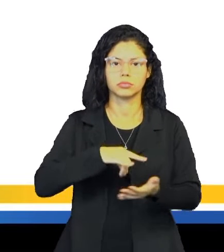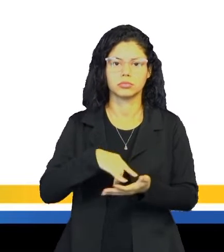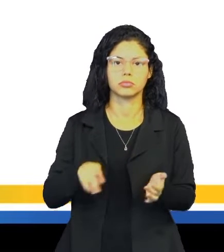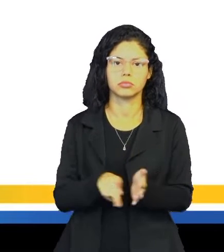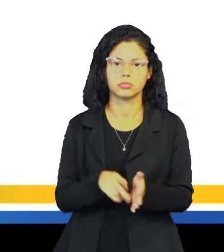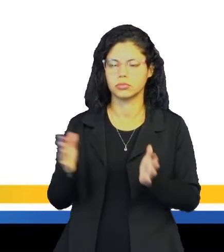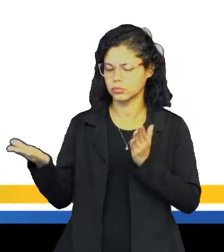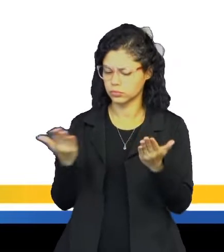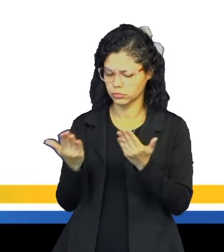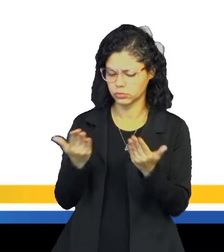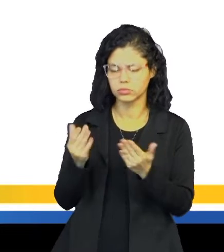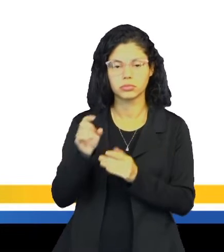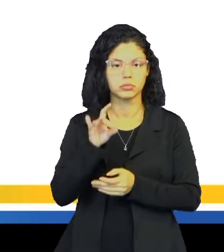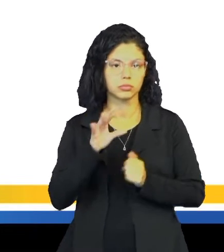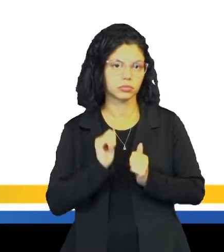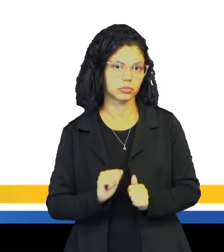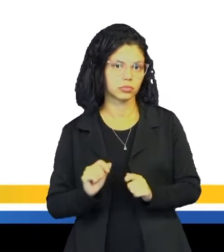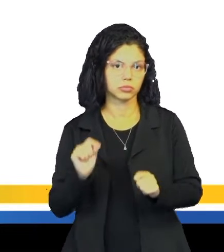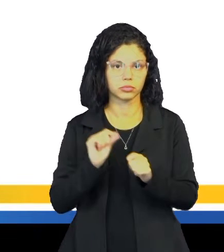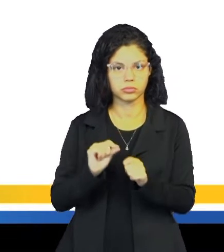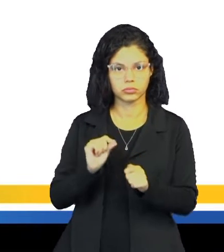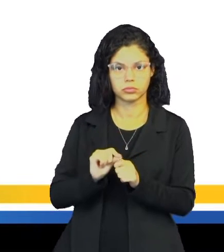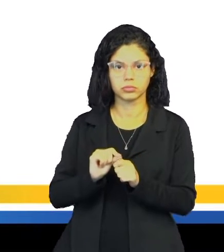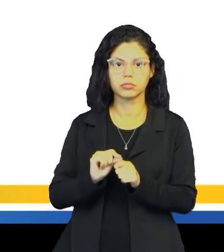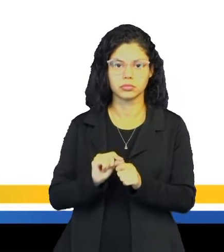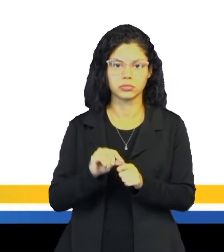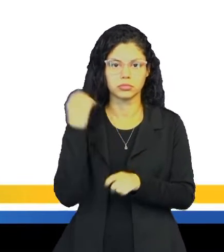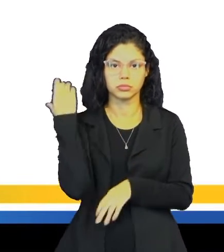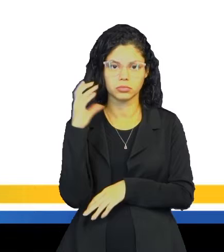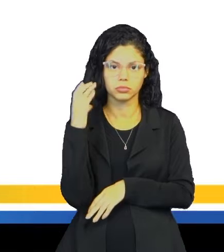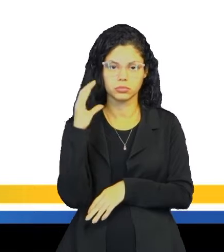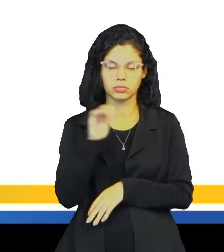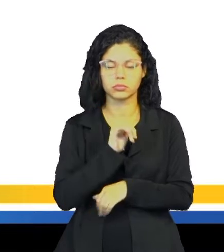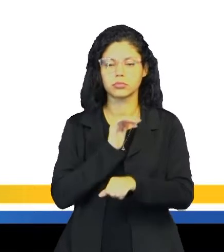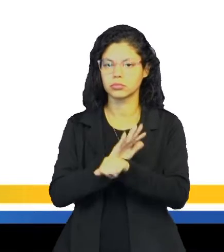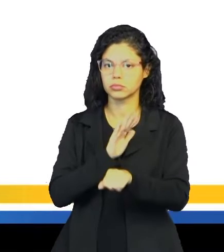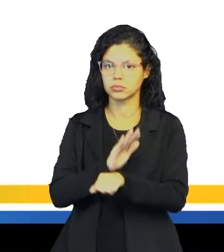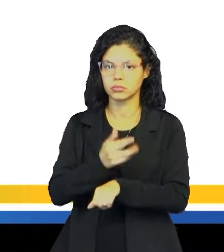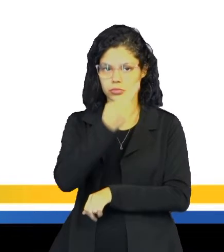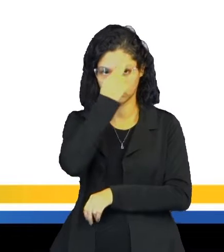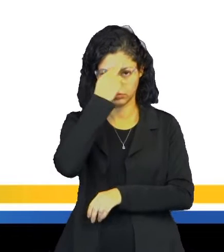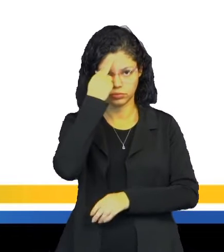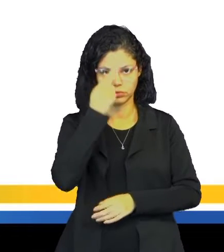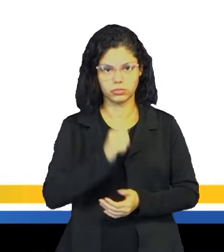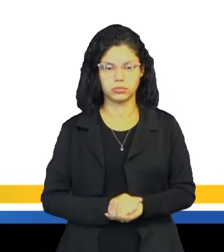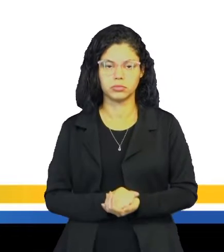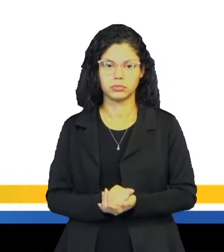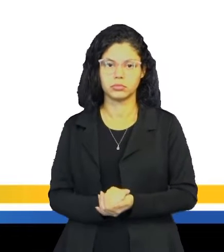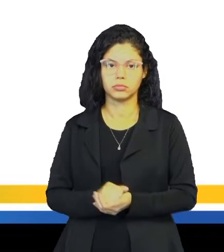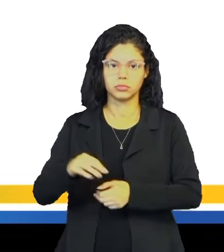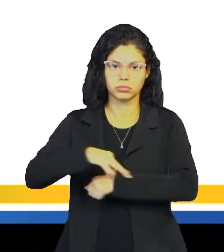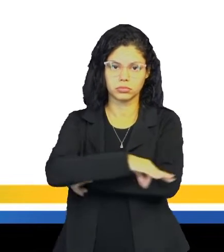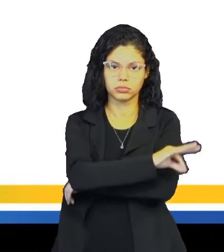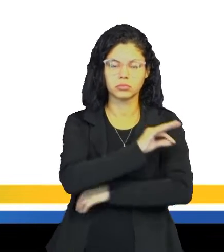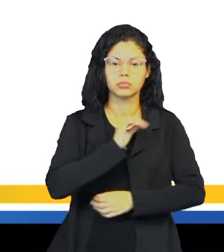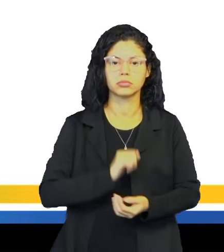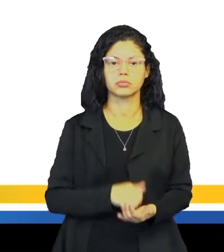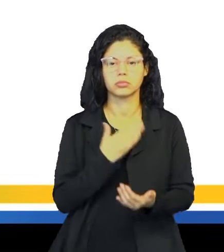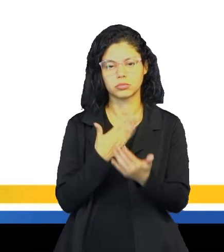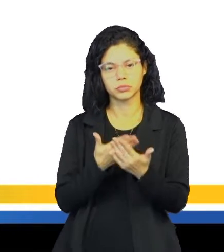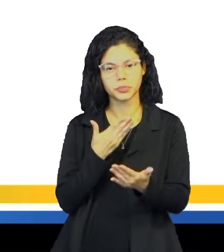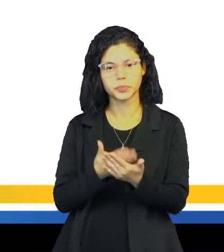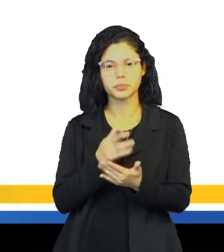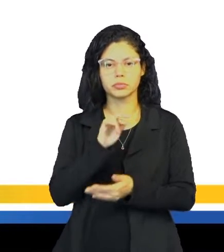especializado, comparativo, que só pode ser realizado pelas ciências auxiliares da história. Arqueologia, que estuda